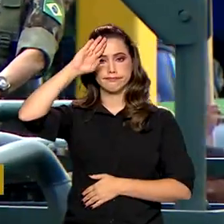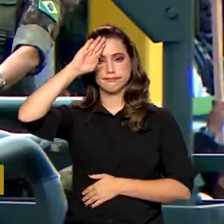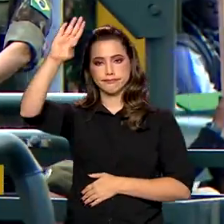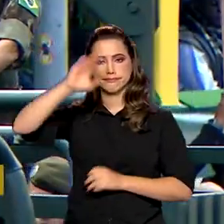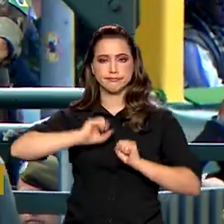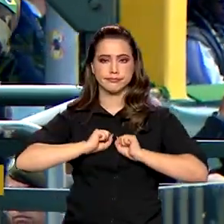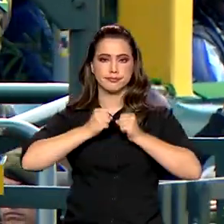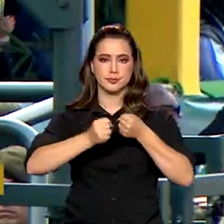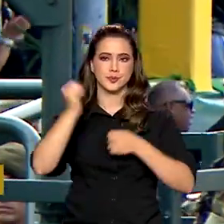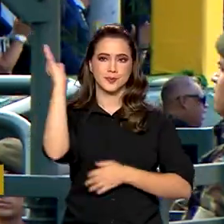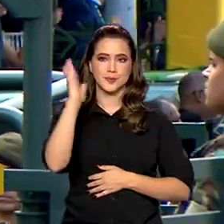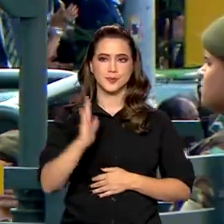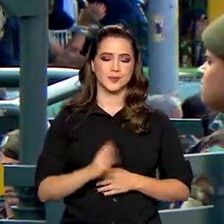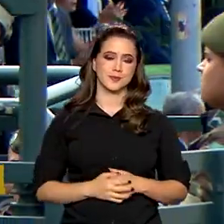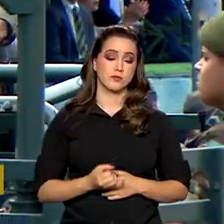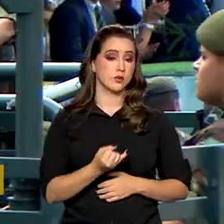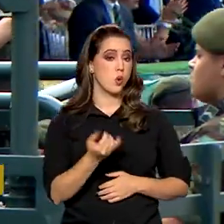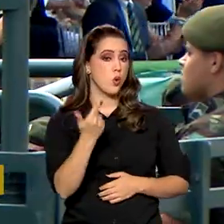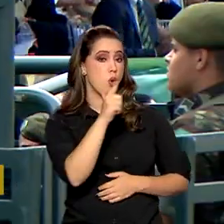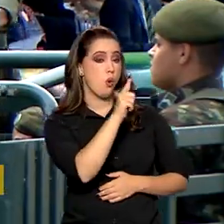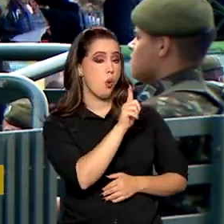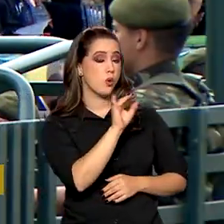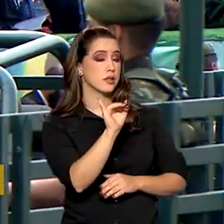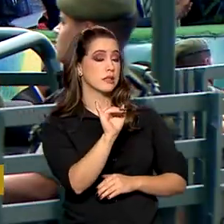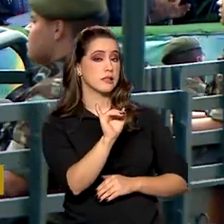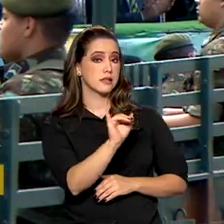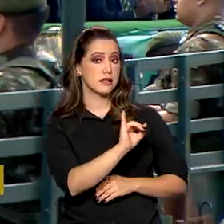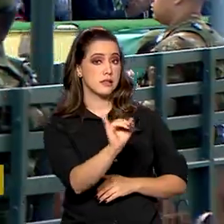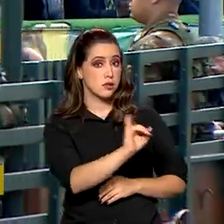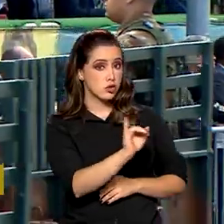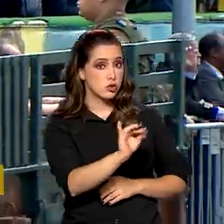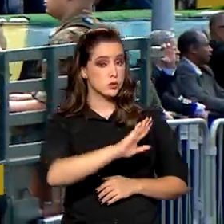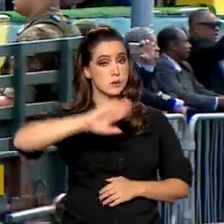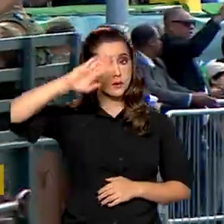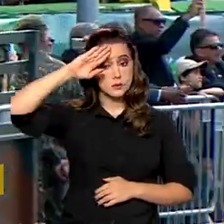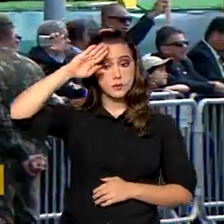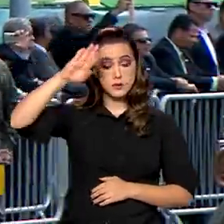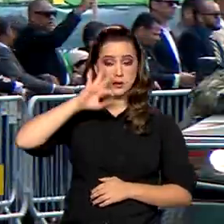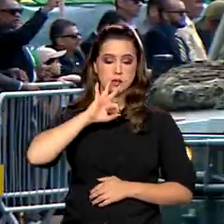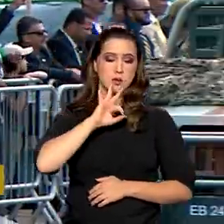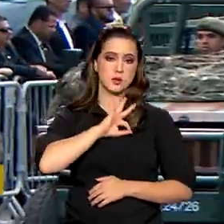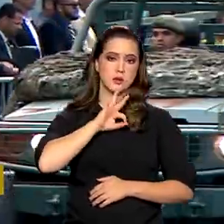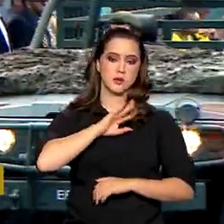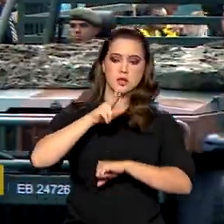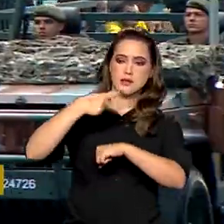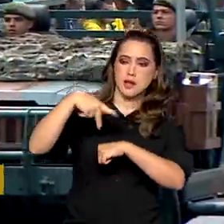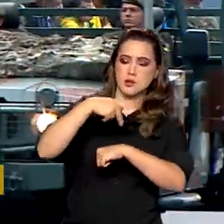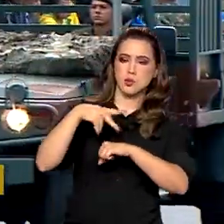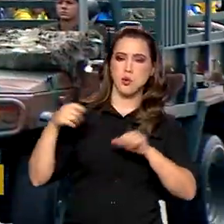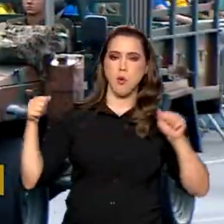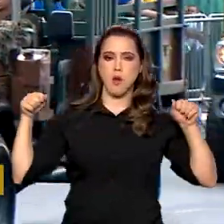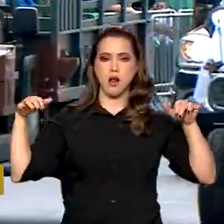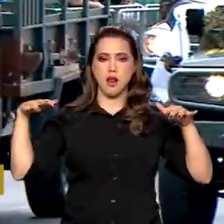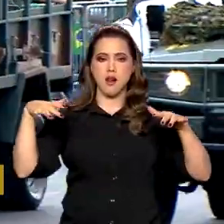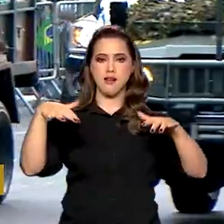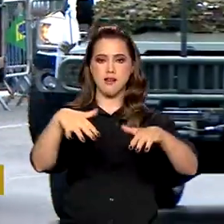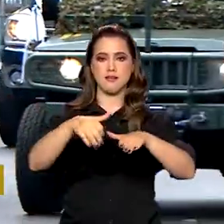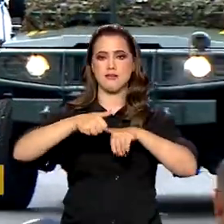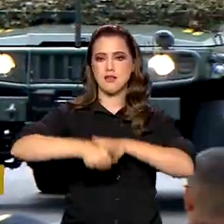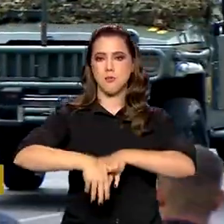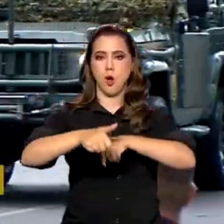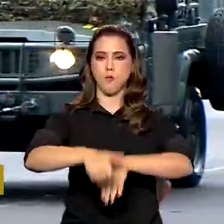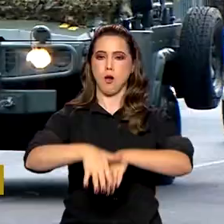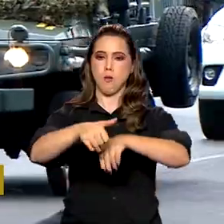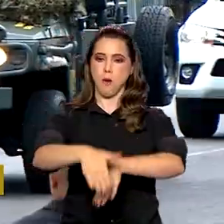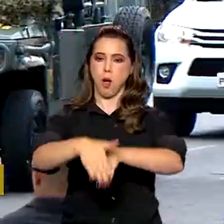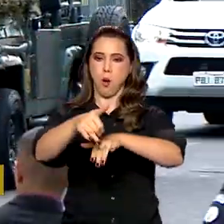Brasileiras. Demais instituições militares e policiais do país, eles brindam o público com a